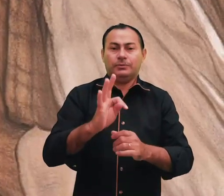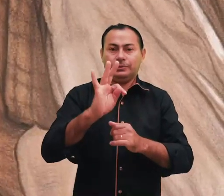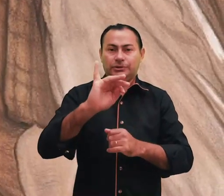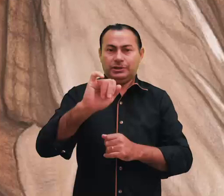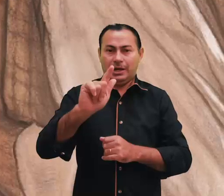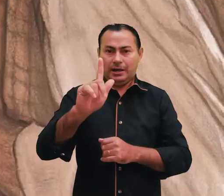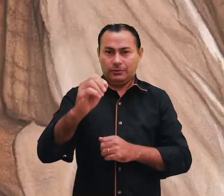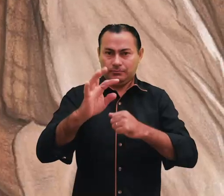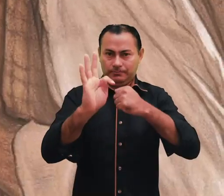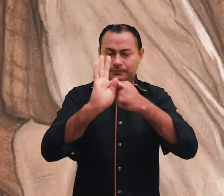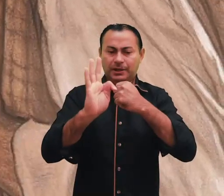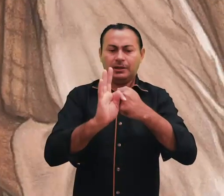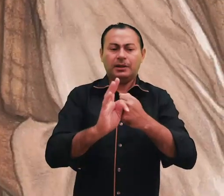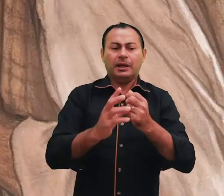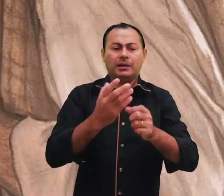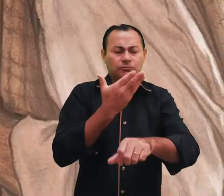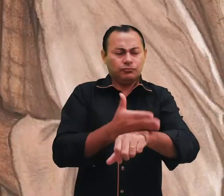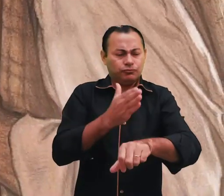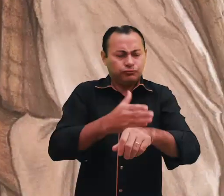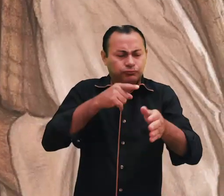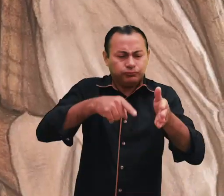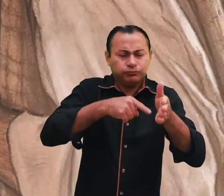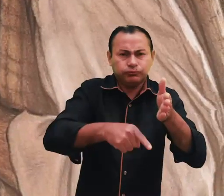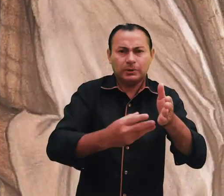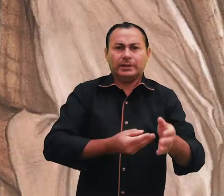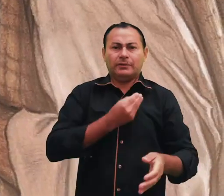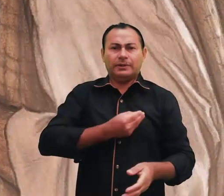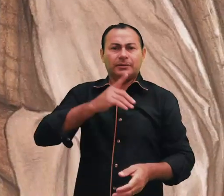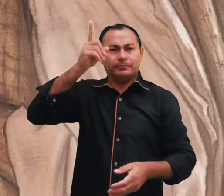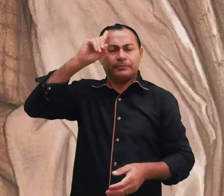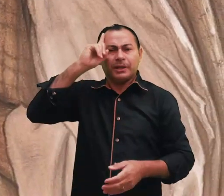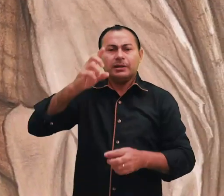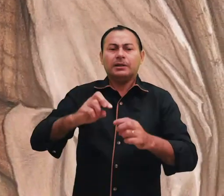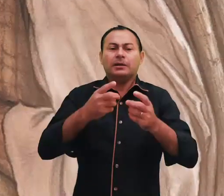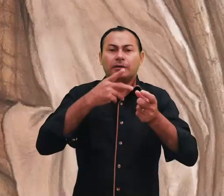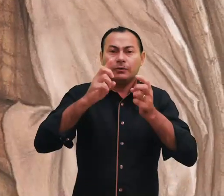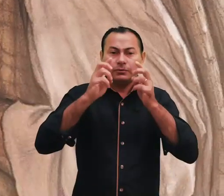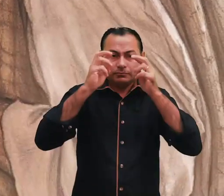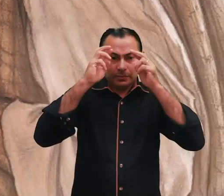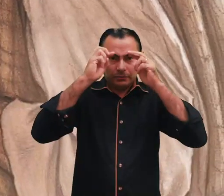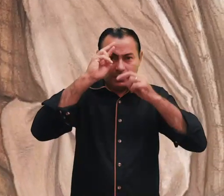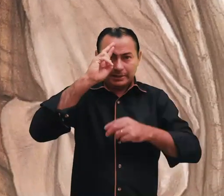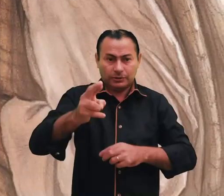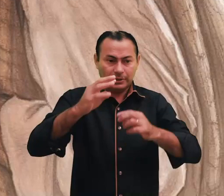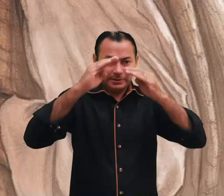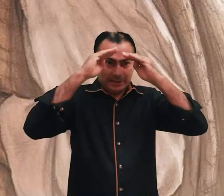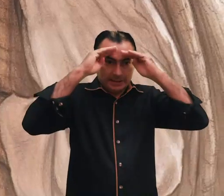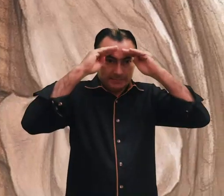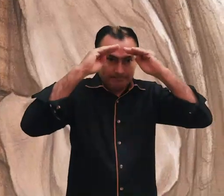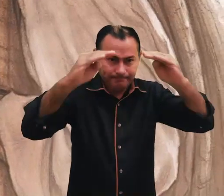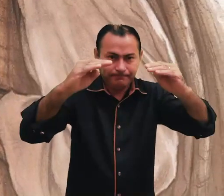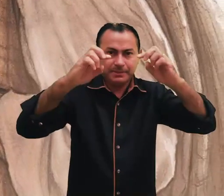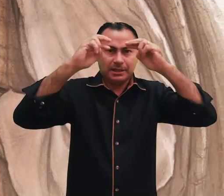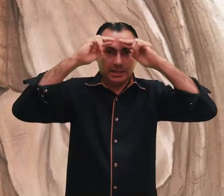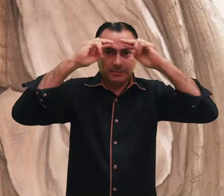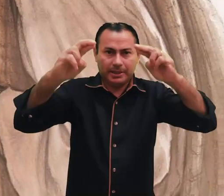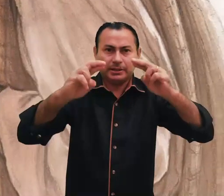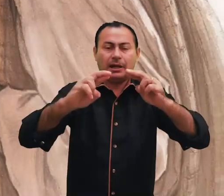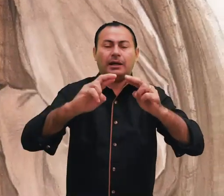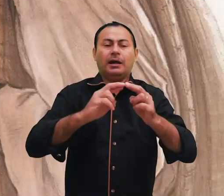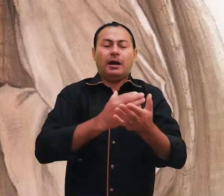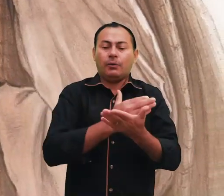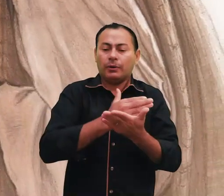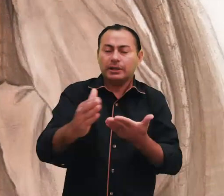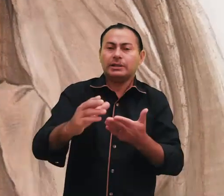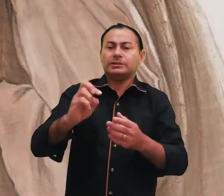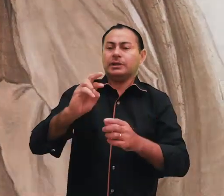na vida diária. Sua preocupação também era a respeito da origem, a fonte de determinadas questões e não a aparência que